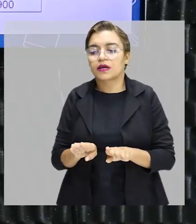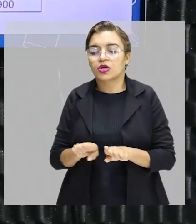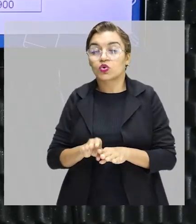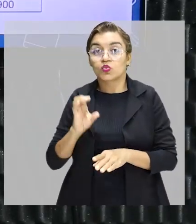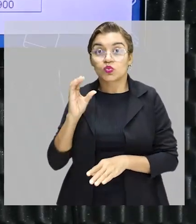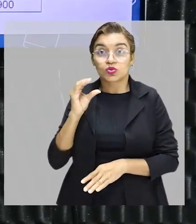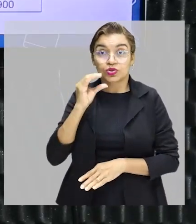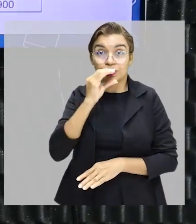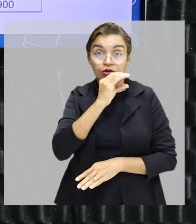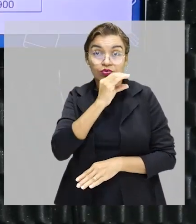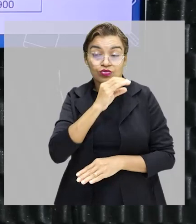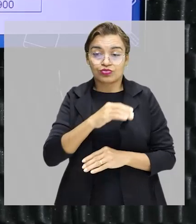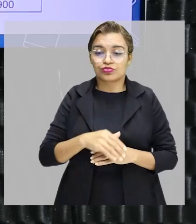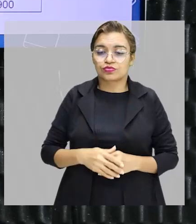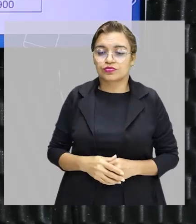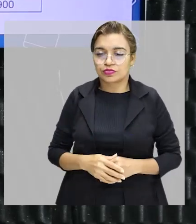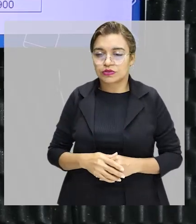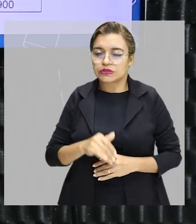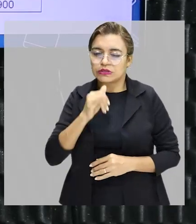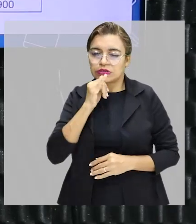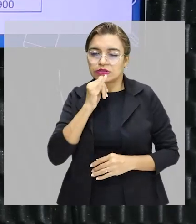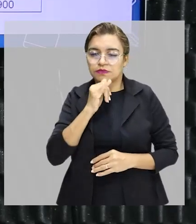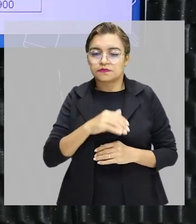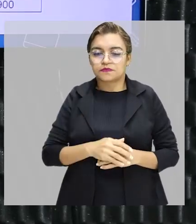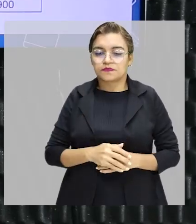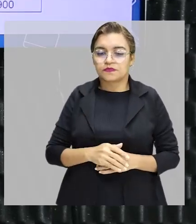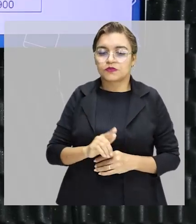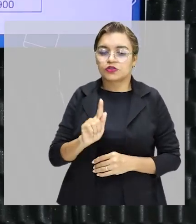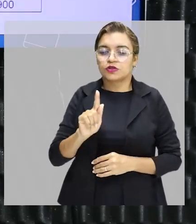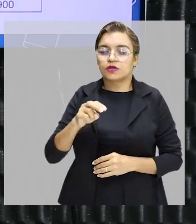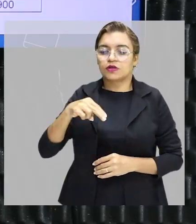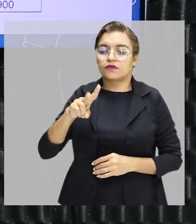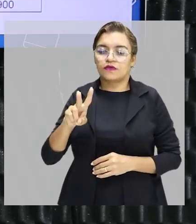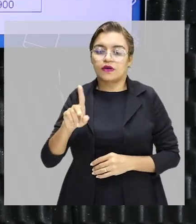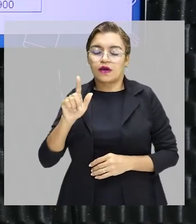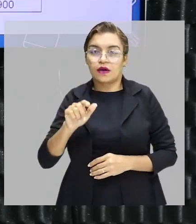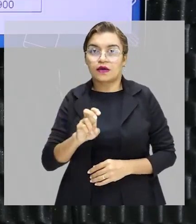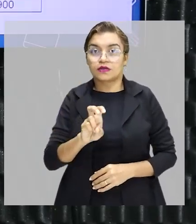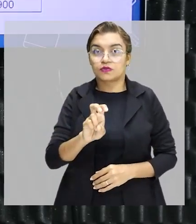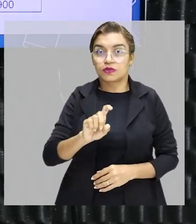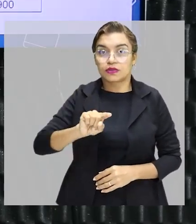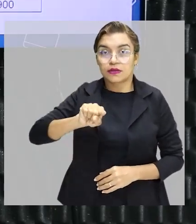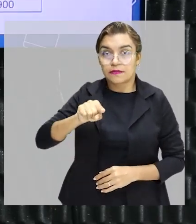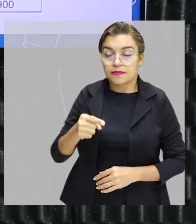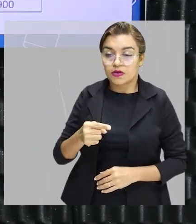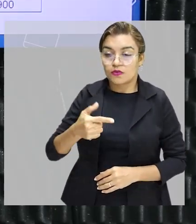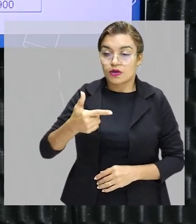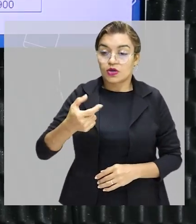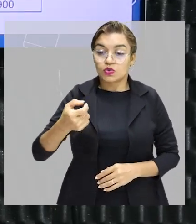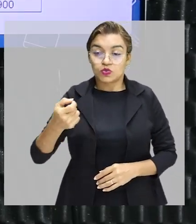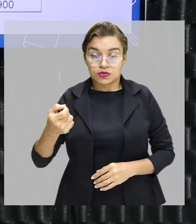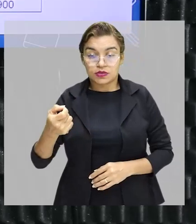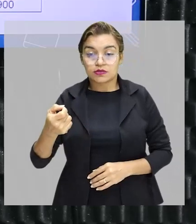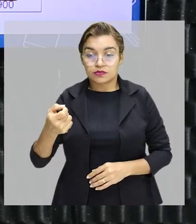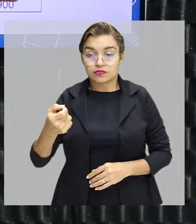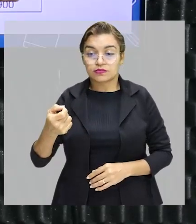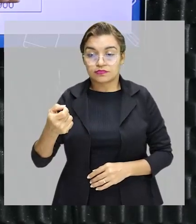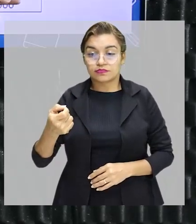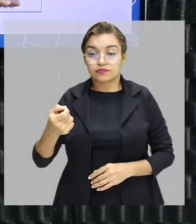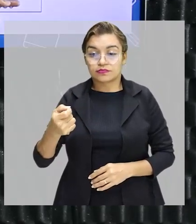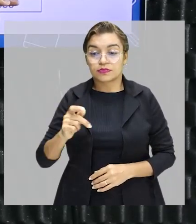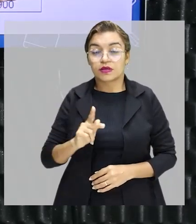Então, para o GNV, o poder é de 50.200 o que? Quilojoules